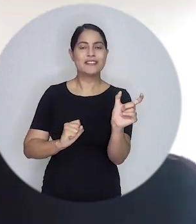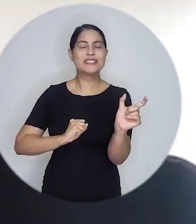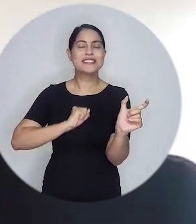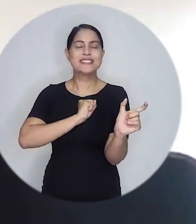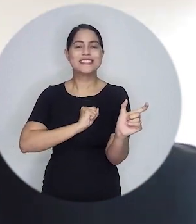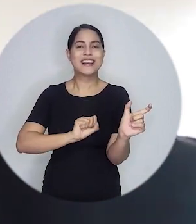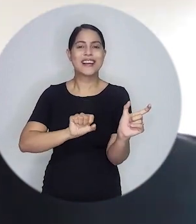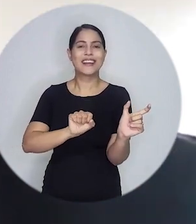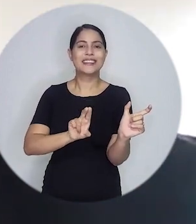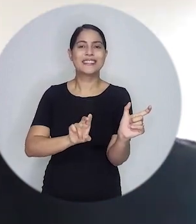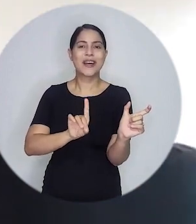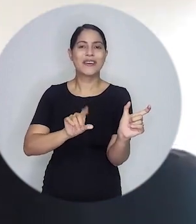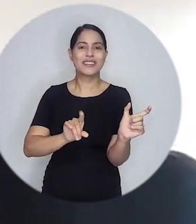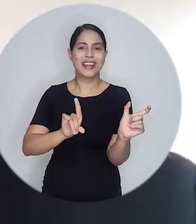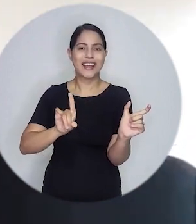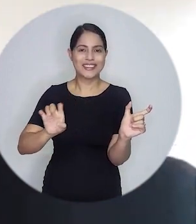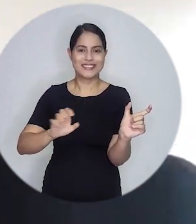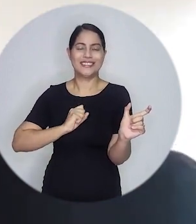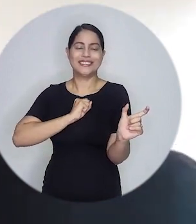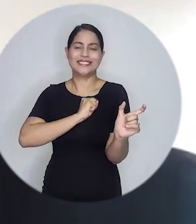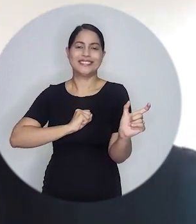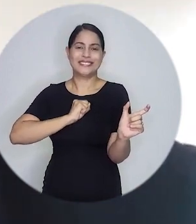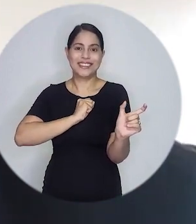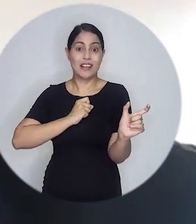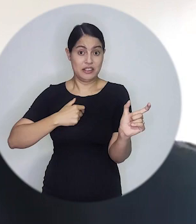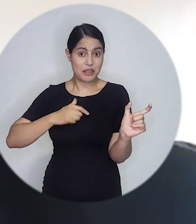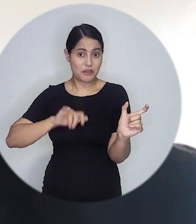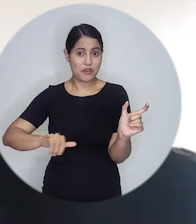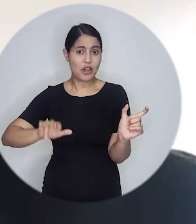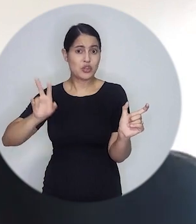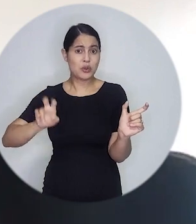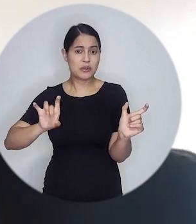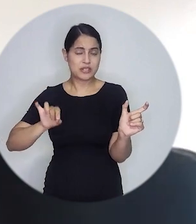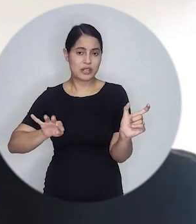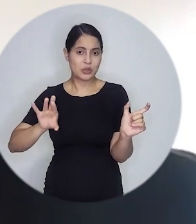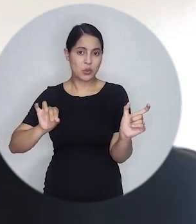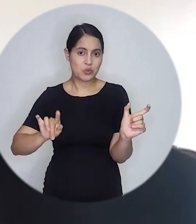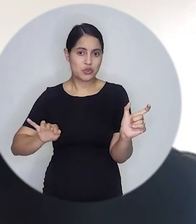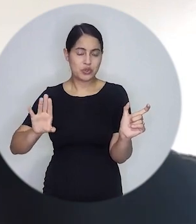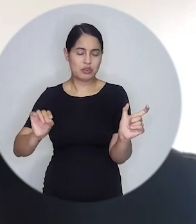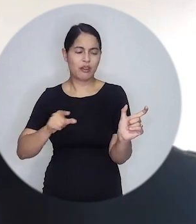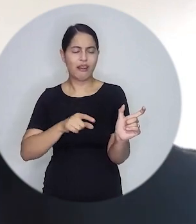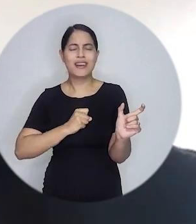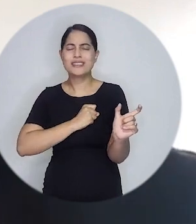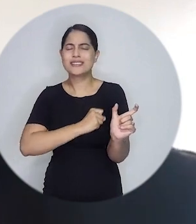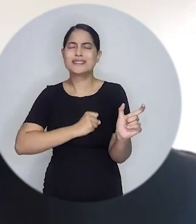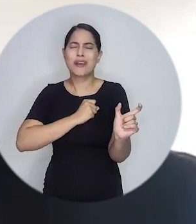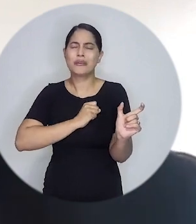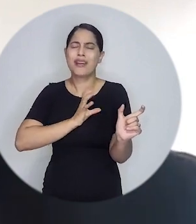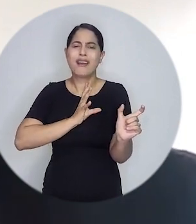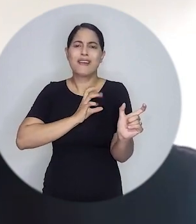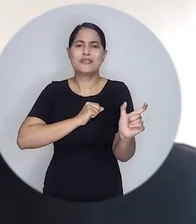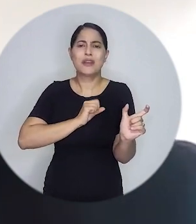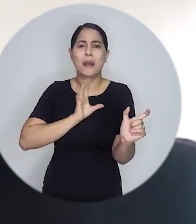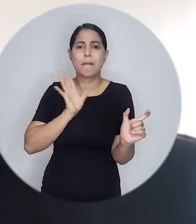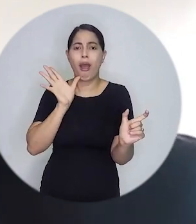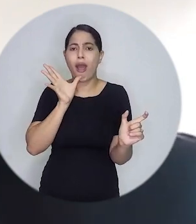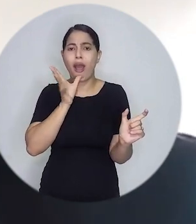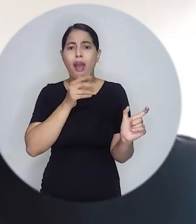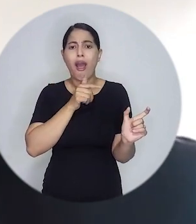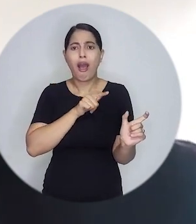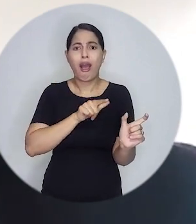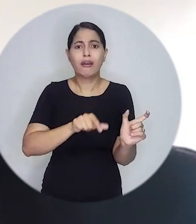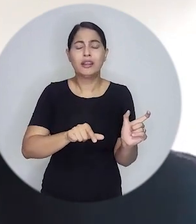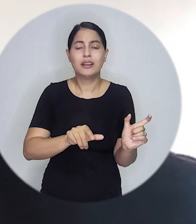palavra saudade, e aqui eu vou citar Santo Agostinho, que a saudade é amar tardiamente,